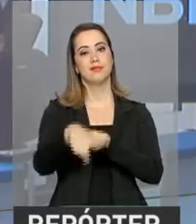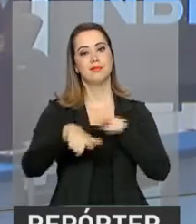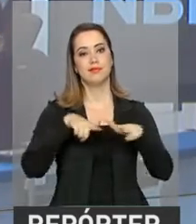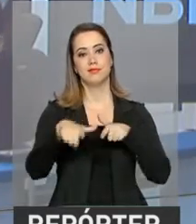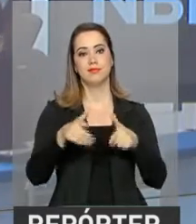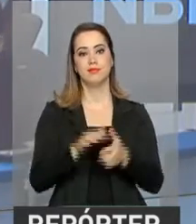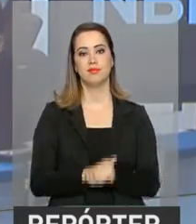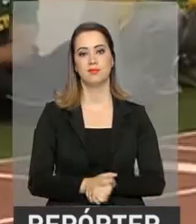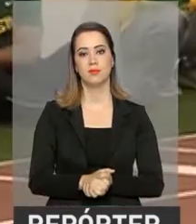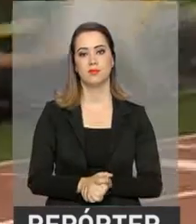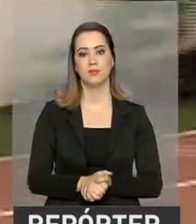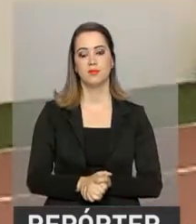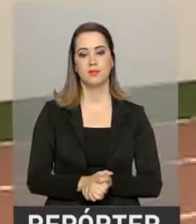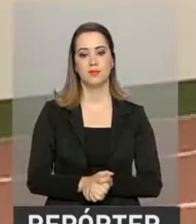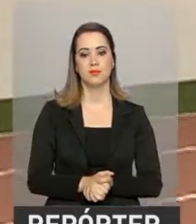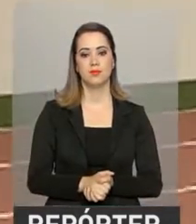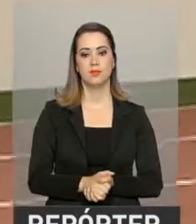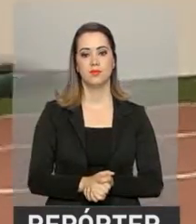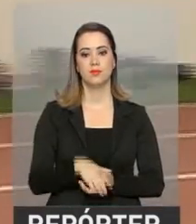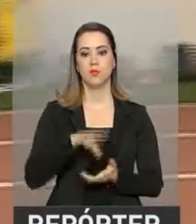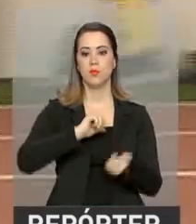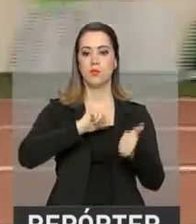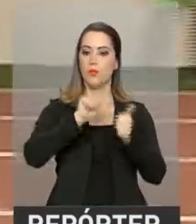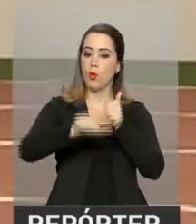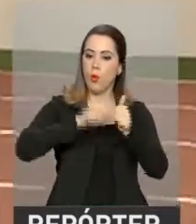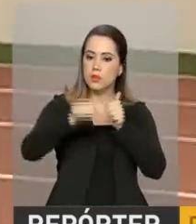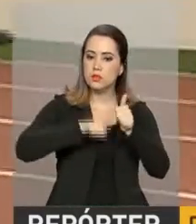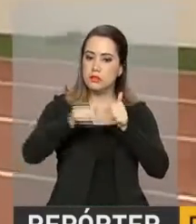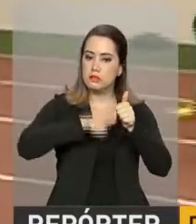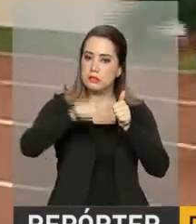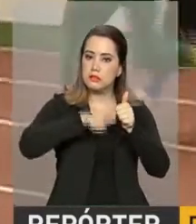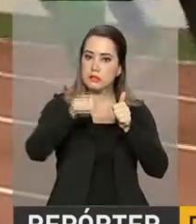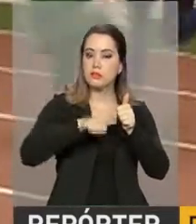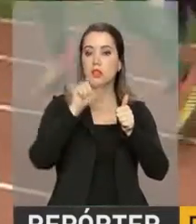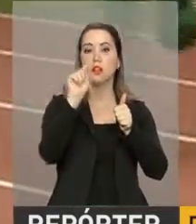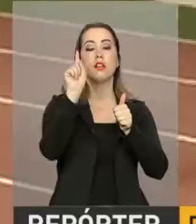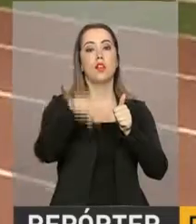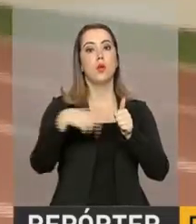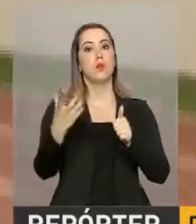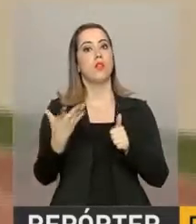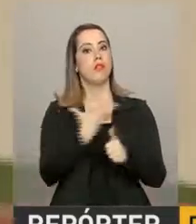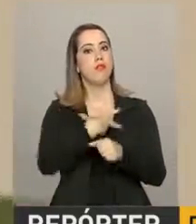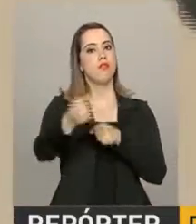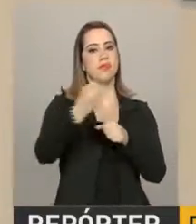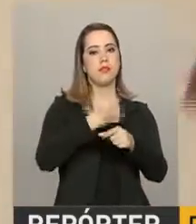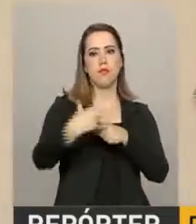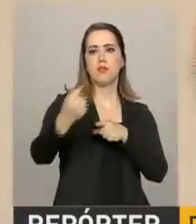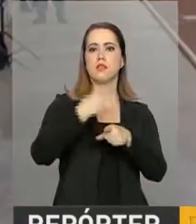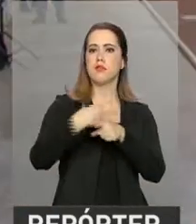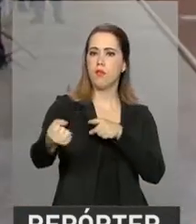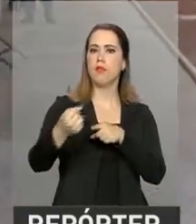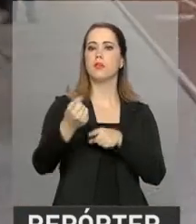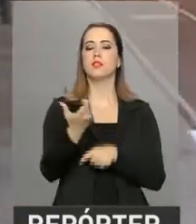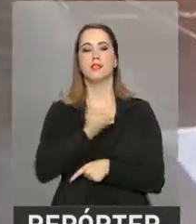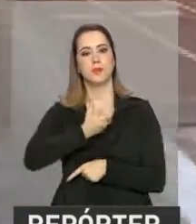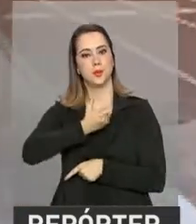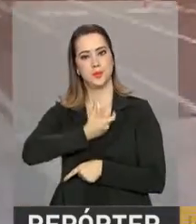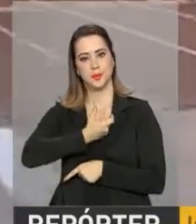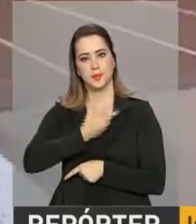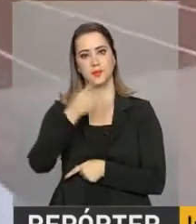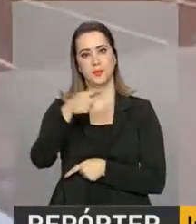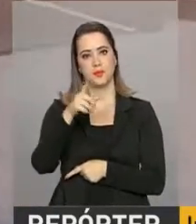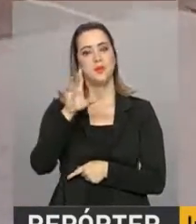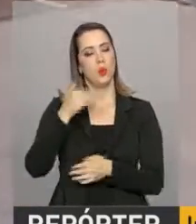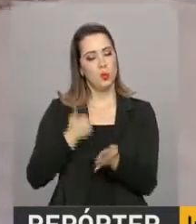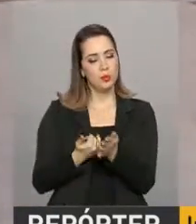trabalho o atletismo é a modalidade em que o país conquistou mais medalhas até hoje e continua como